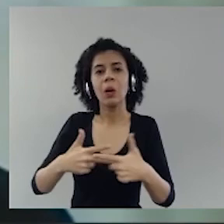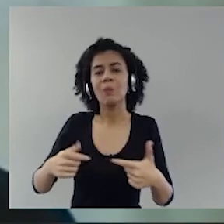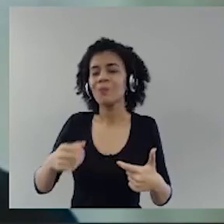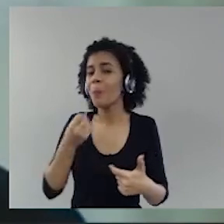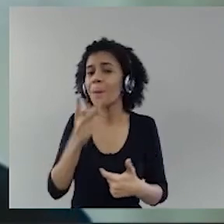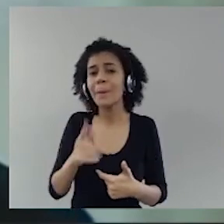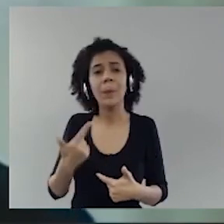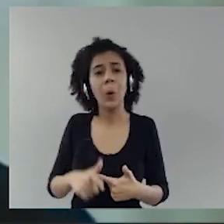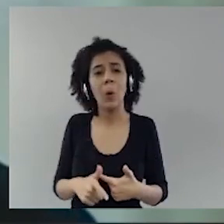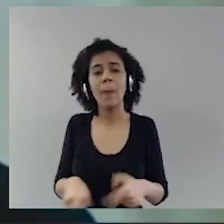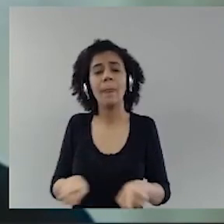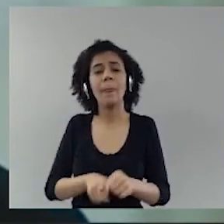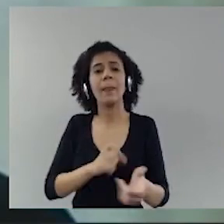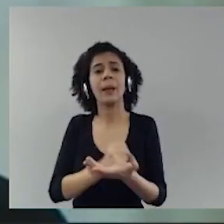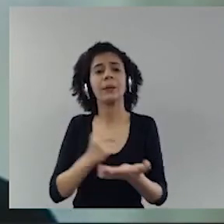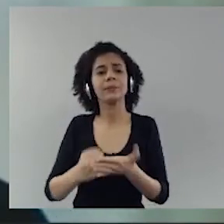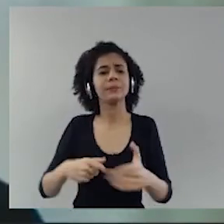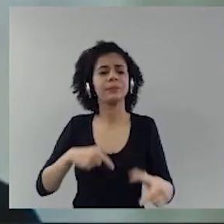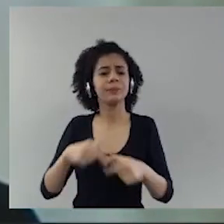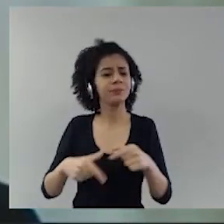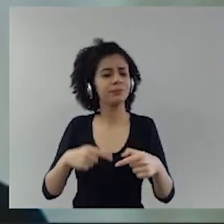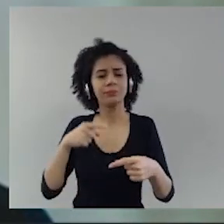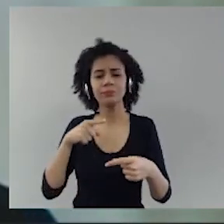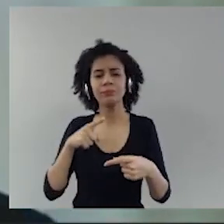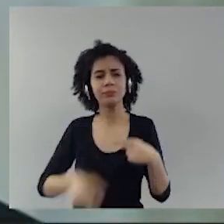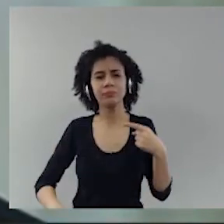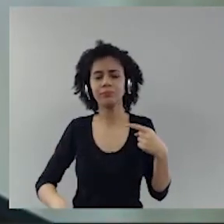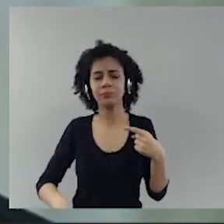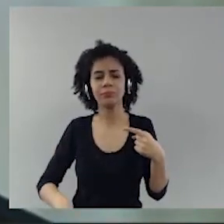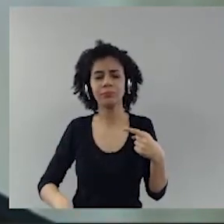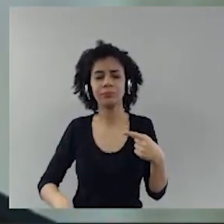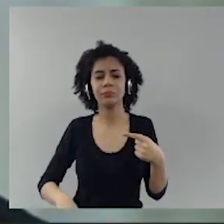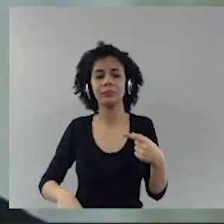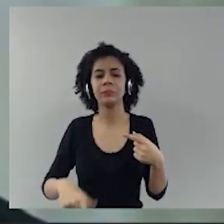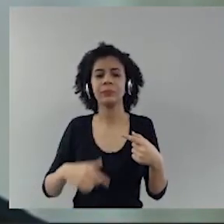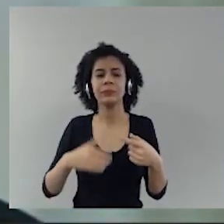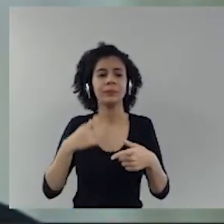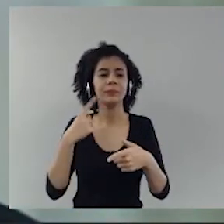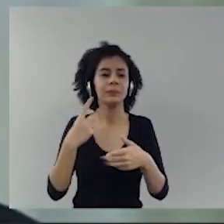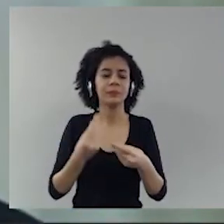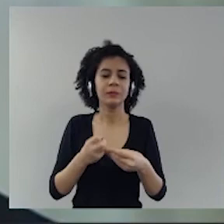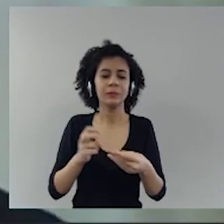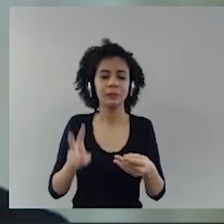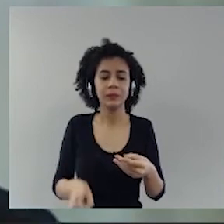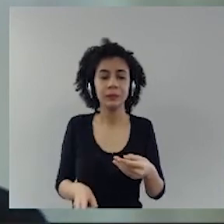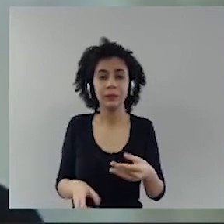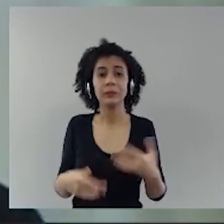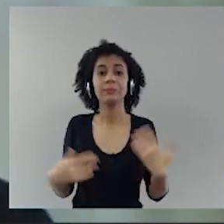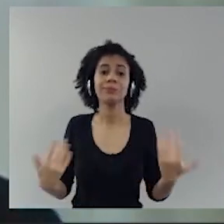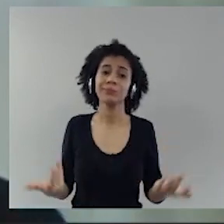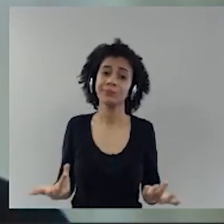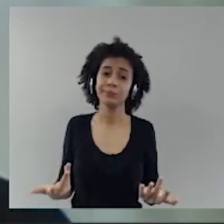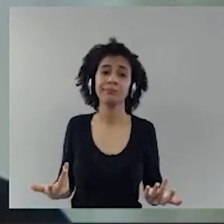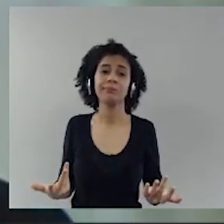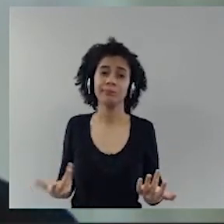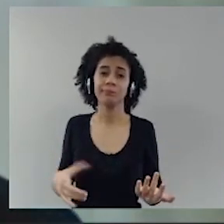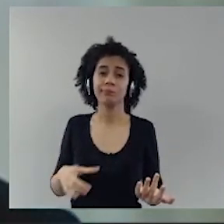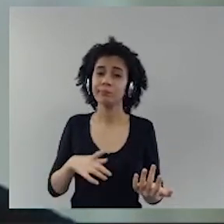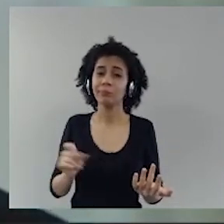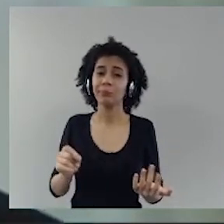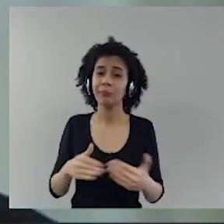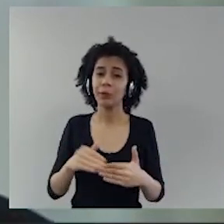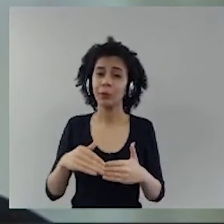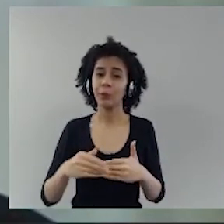qualidade contrata também serviços inadequados inservíveis muitas vezes e isto tem